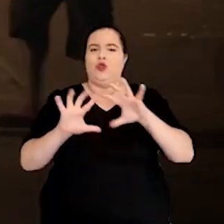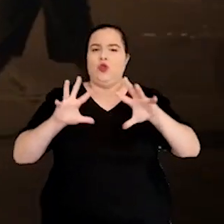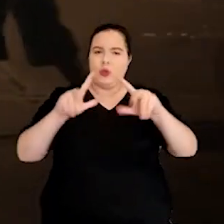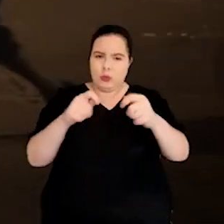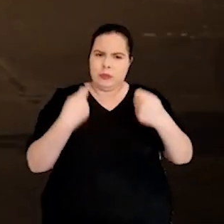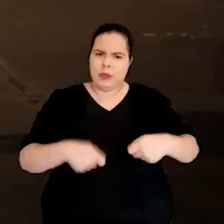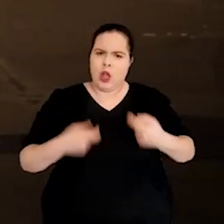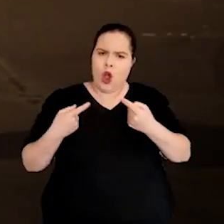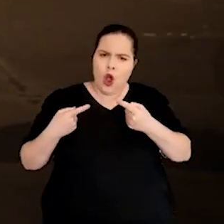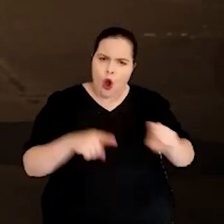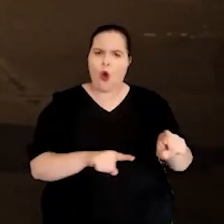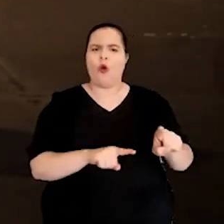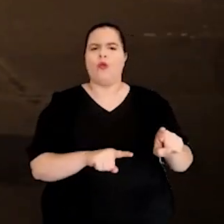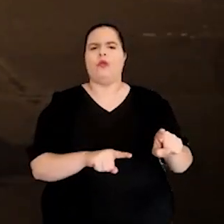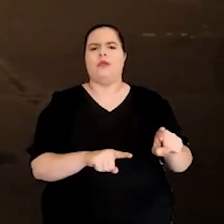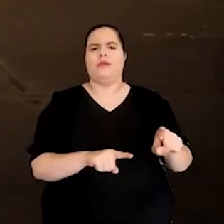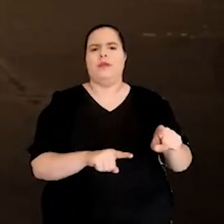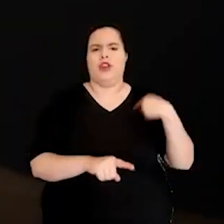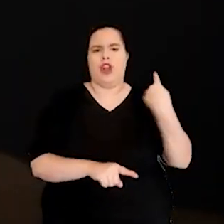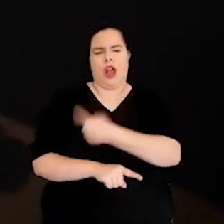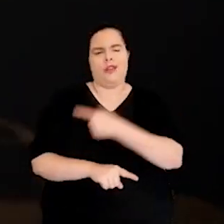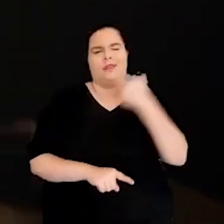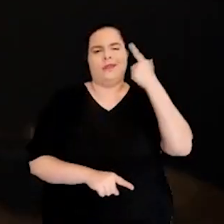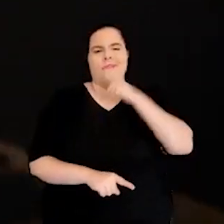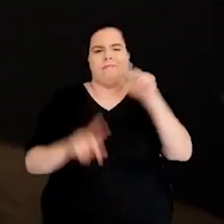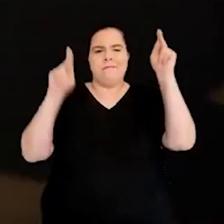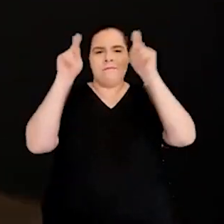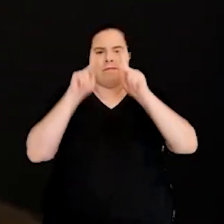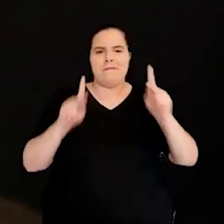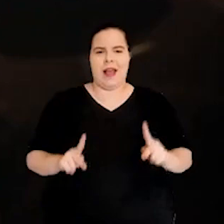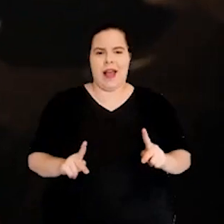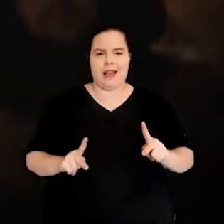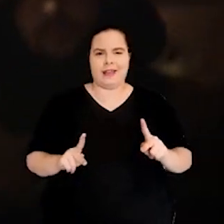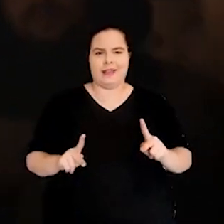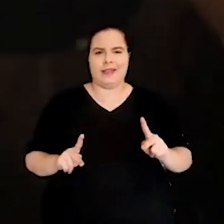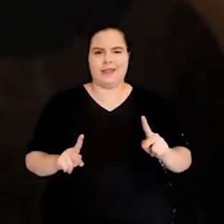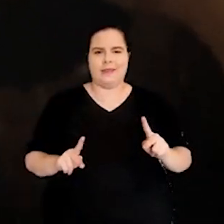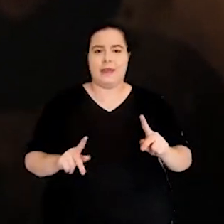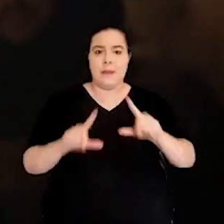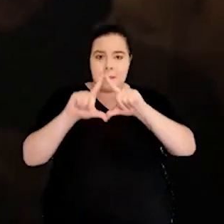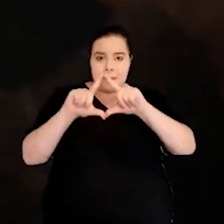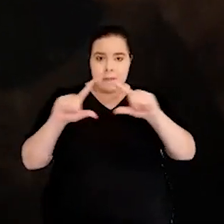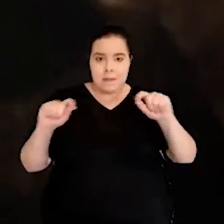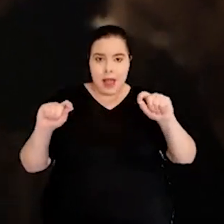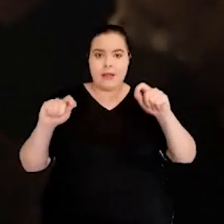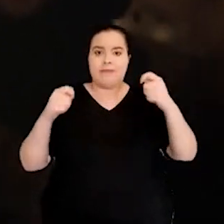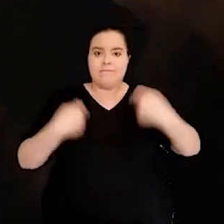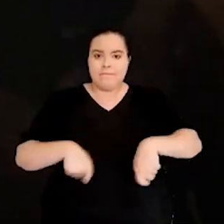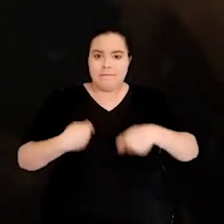violência. Tudo isso precisa ser combatido para que a gente volte a ter paz.